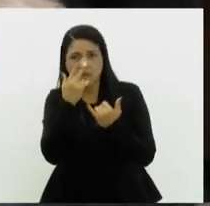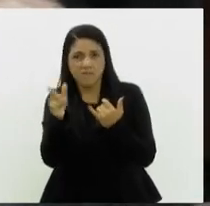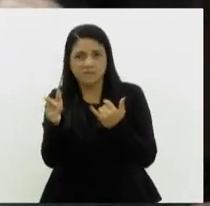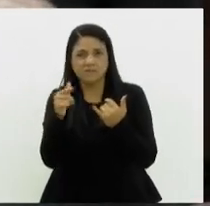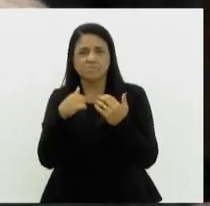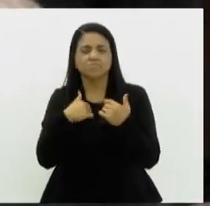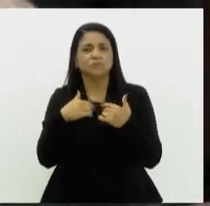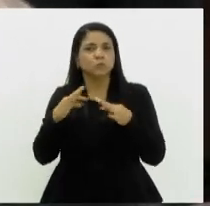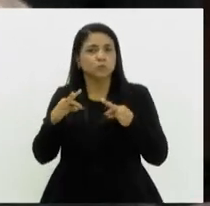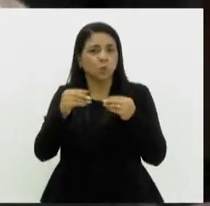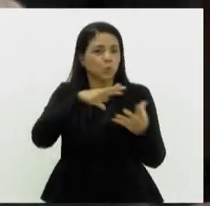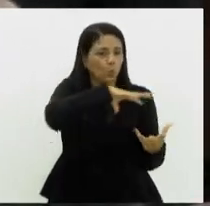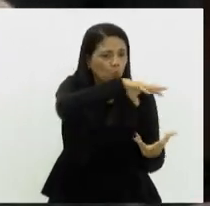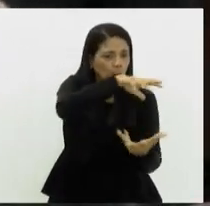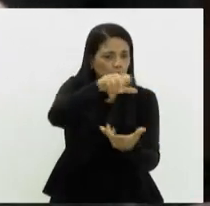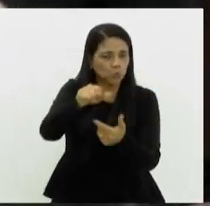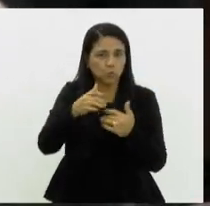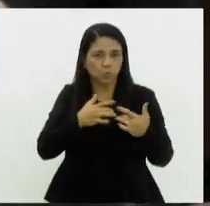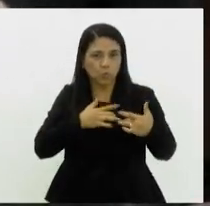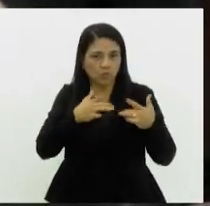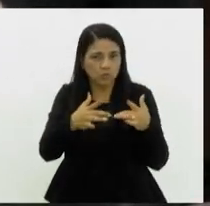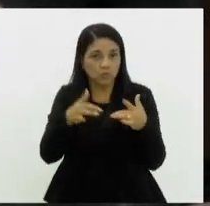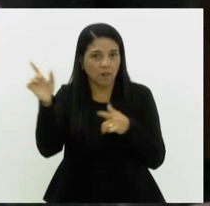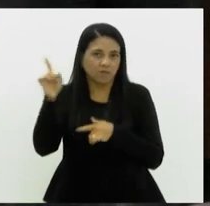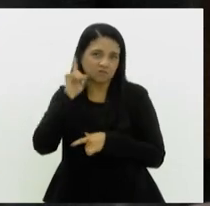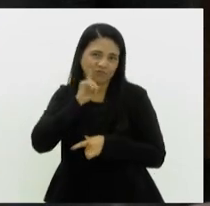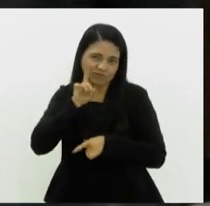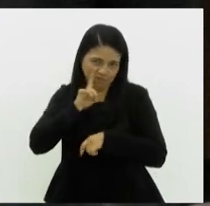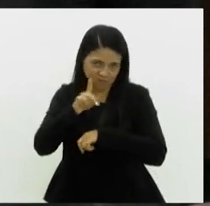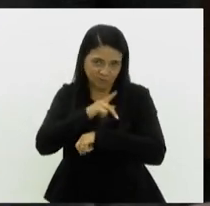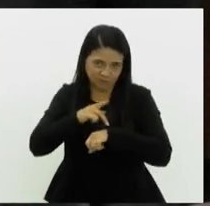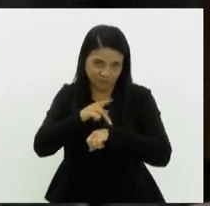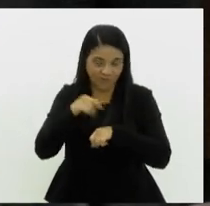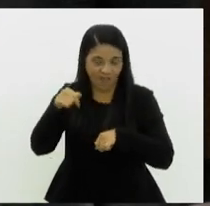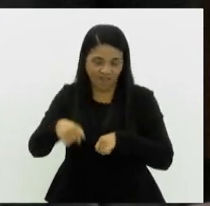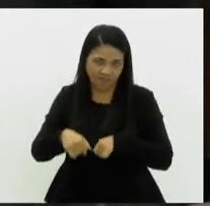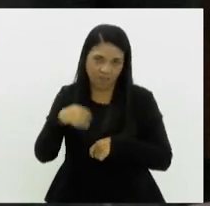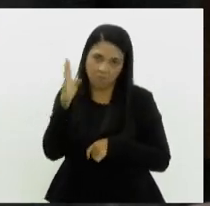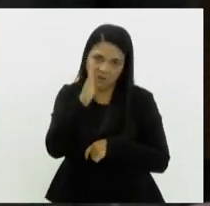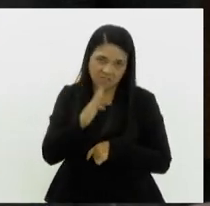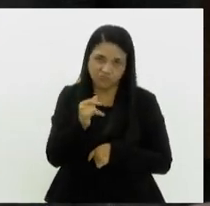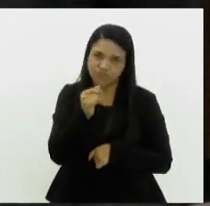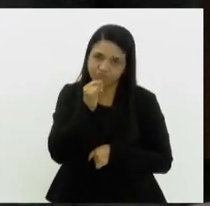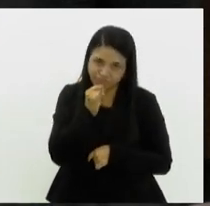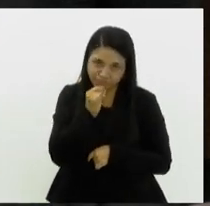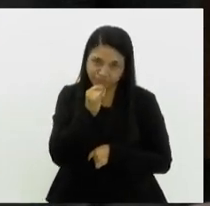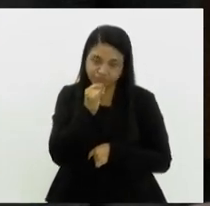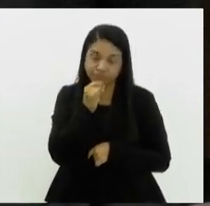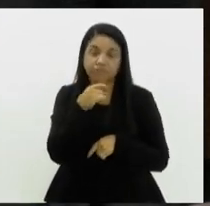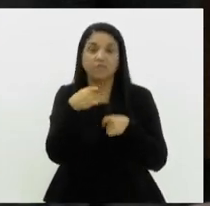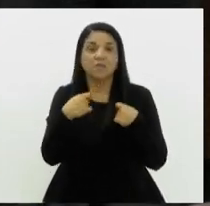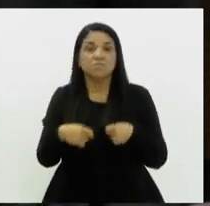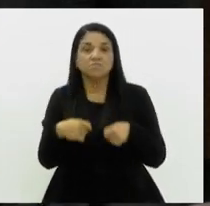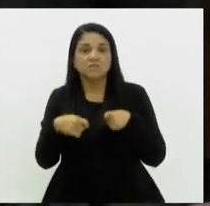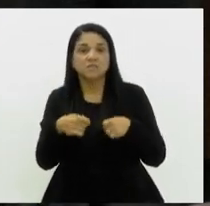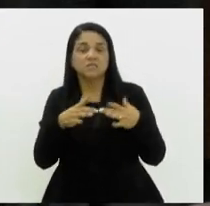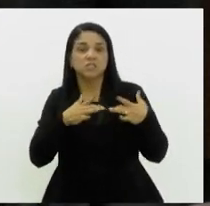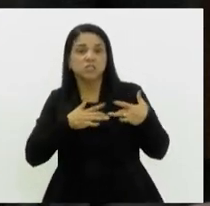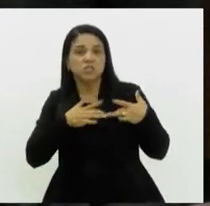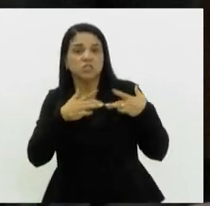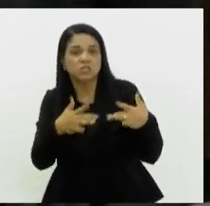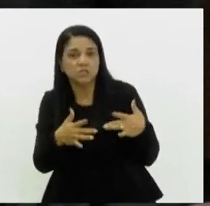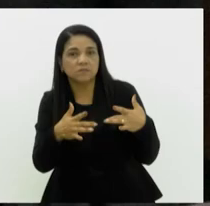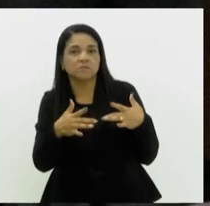para a doação e tal, porque é nos Estados Unidos. Infelizmente, aqui no Brasil, a gente depende da